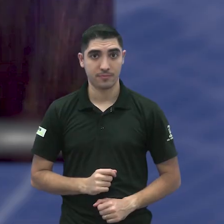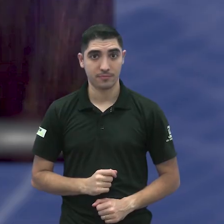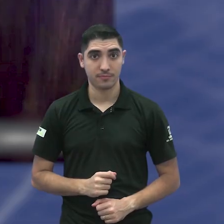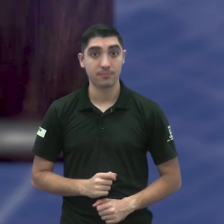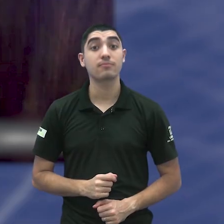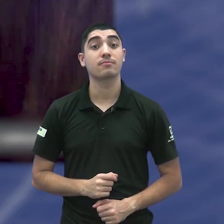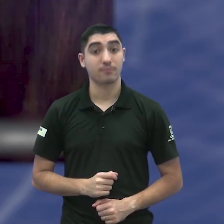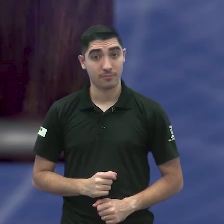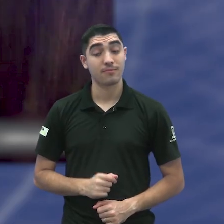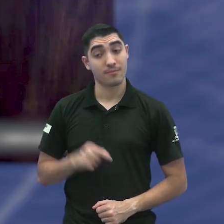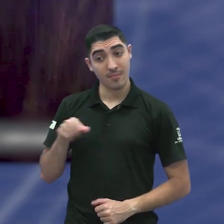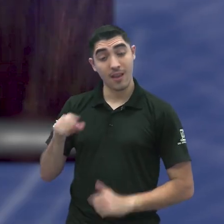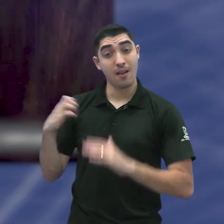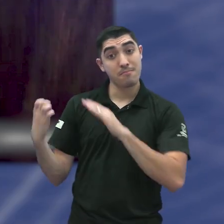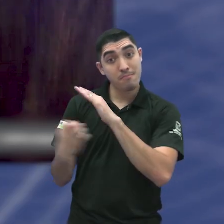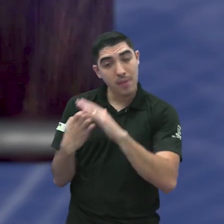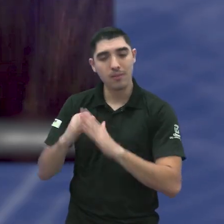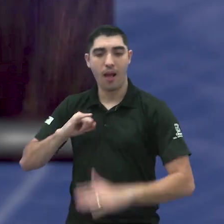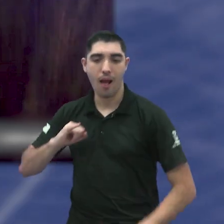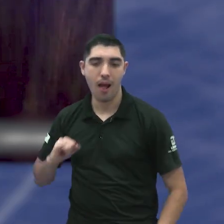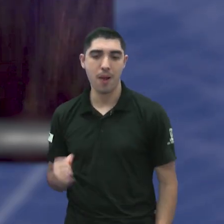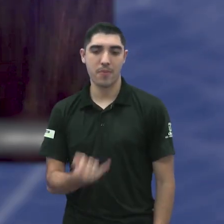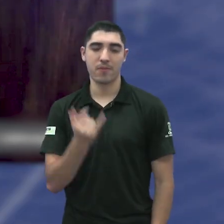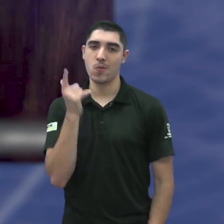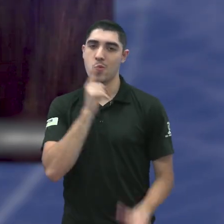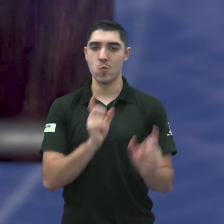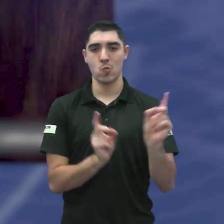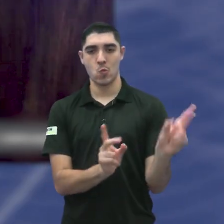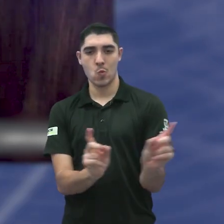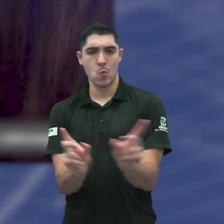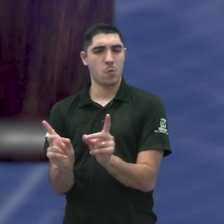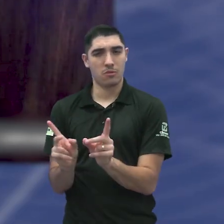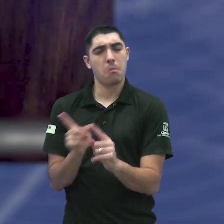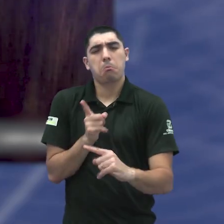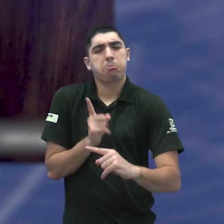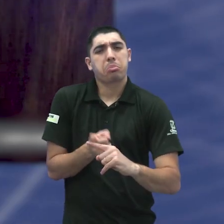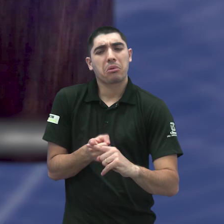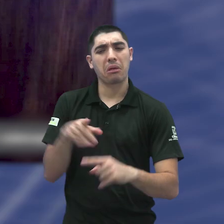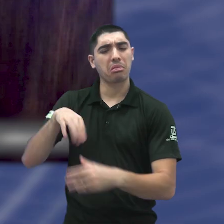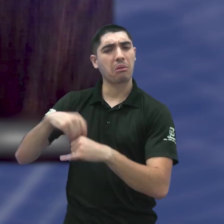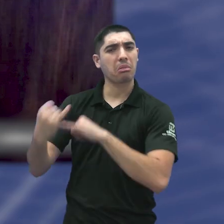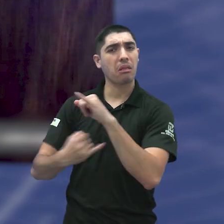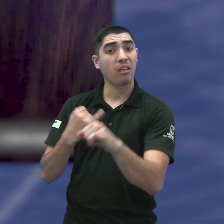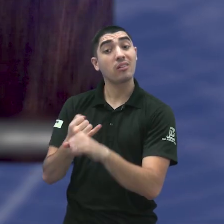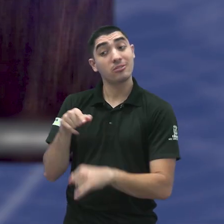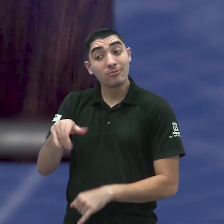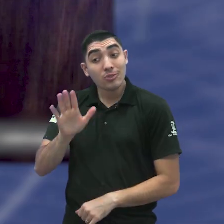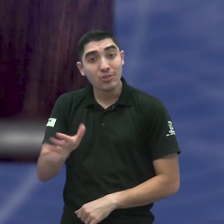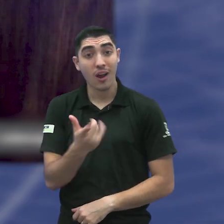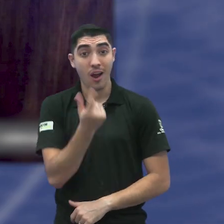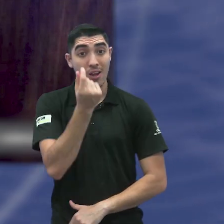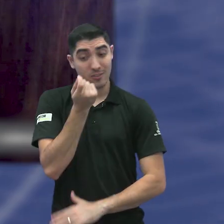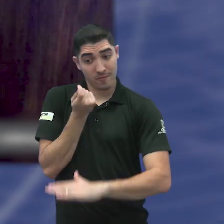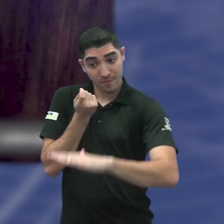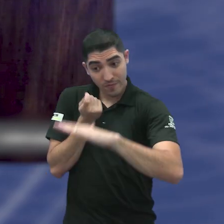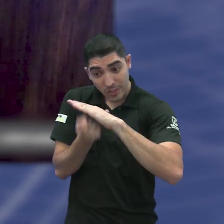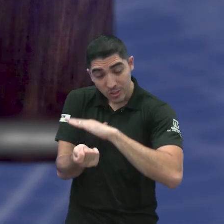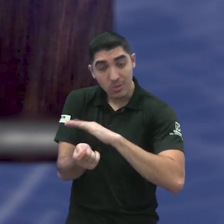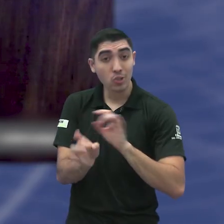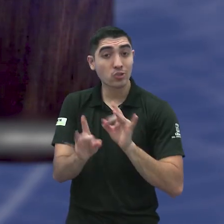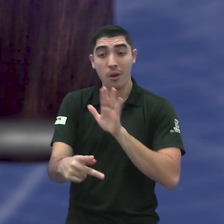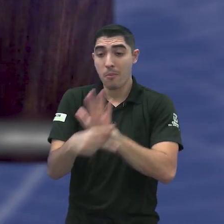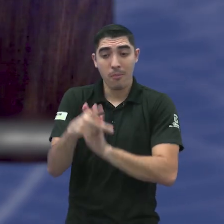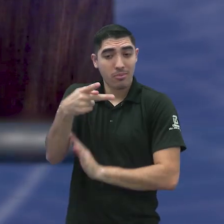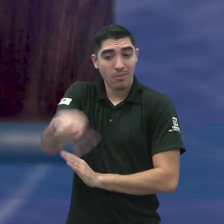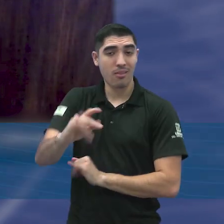Ele tem um grande ganho nesse sentido, porque o investimento foi feito pelas plataformas,